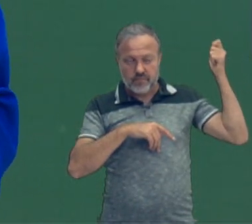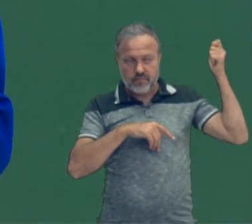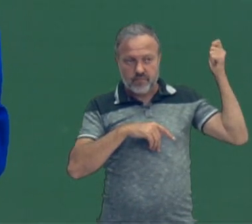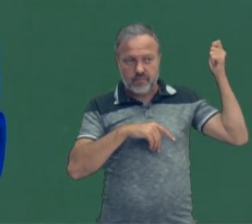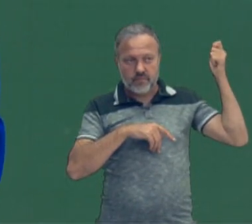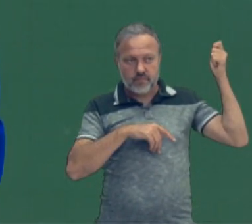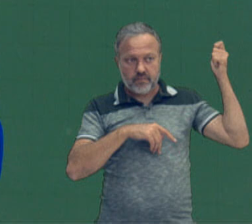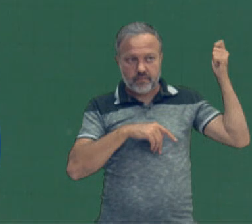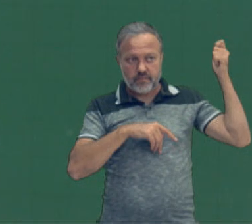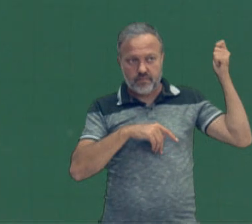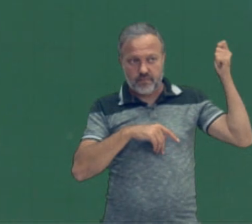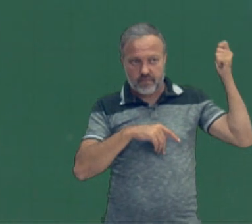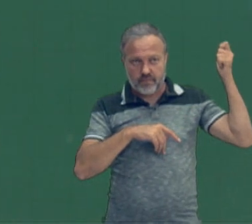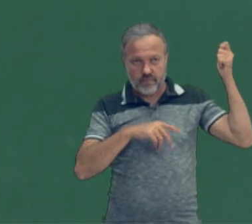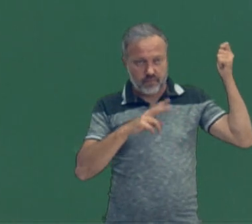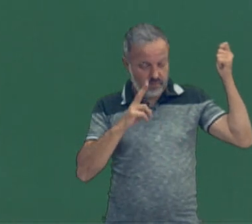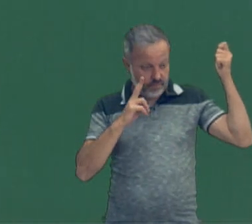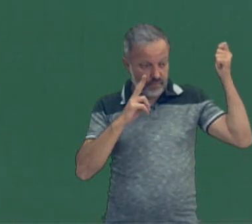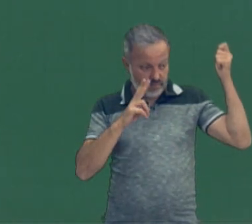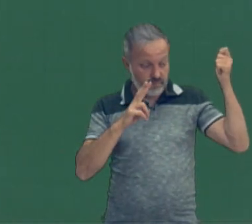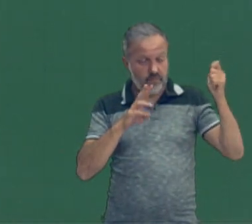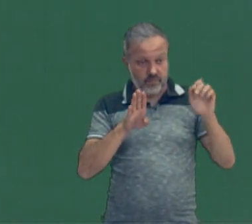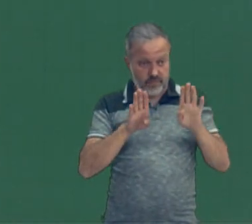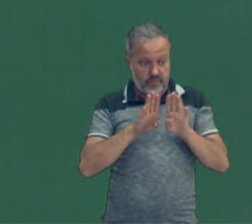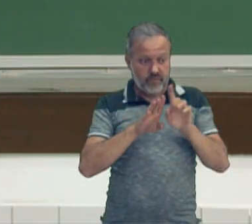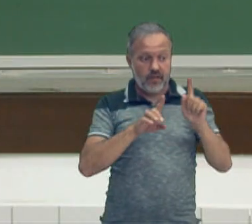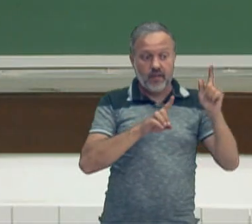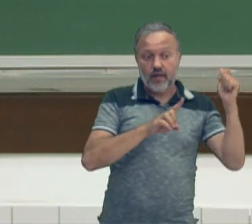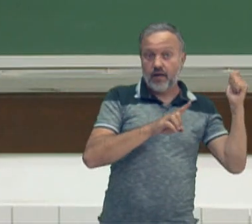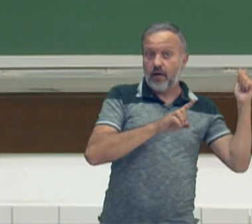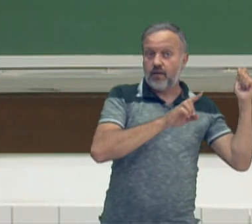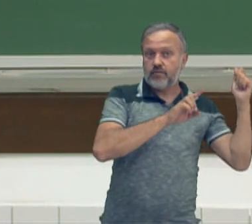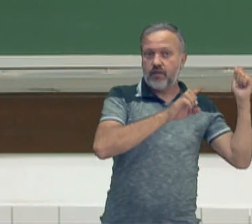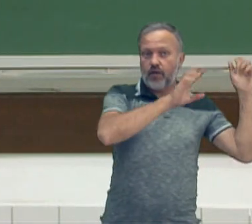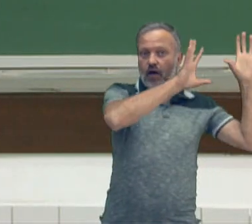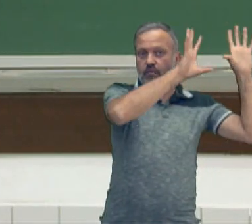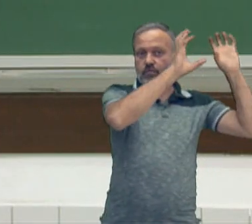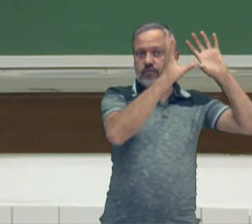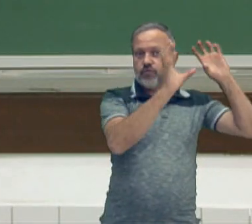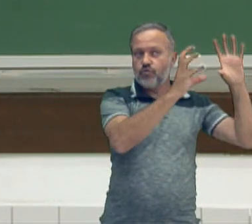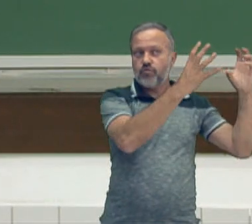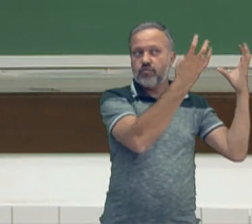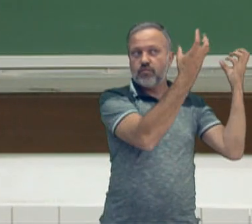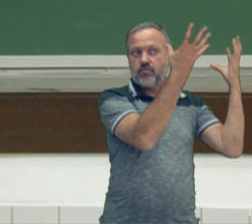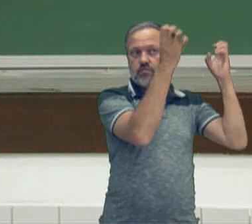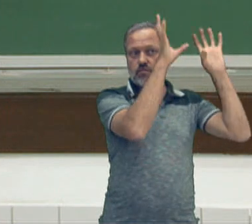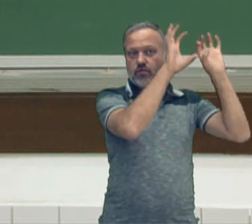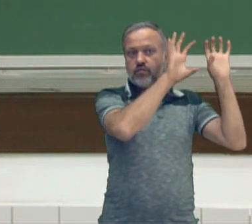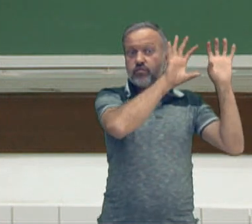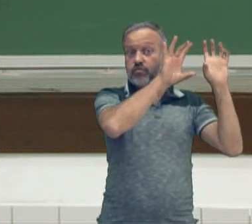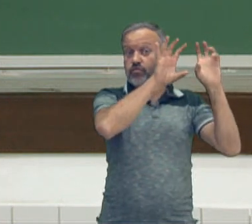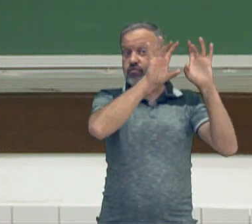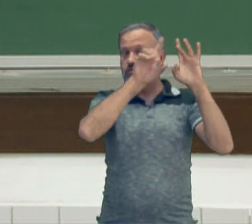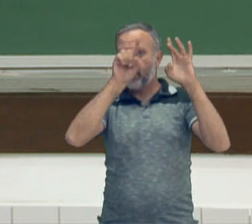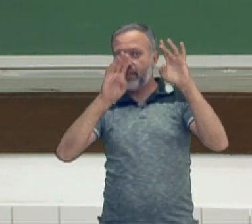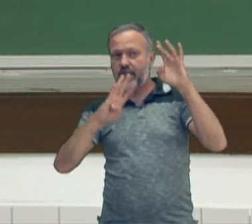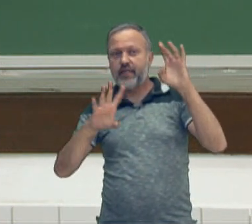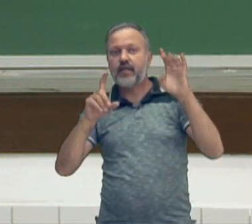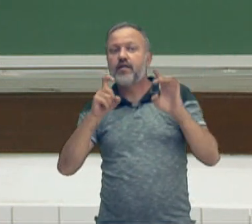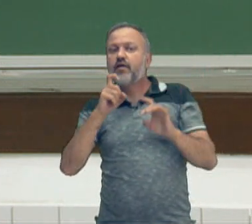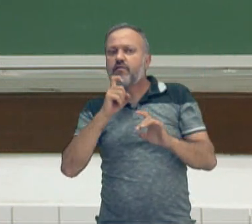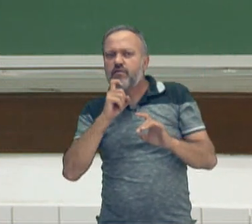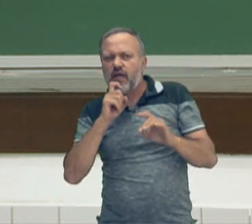lá e vinha invadindo o nosso Brasil, trazendo o frio para nós, ok? Nós temos aí os Montes Apalaches, que fica na